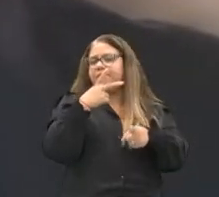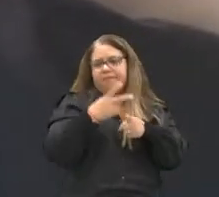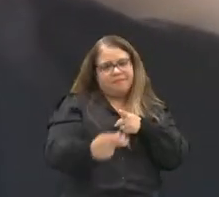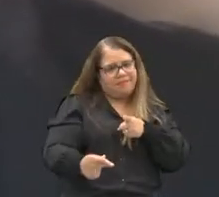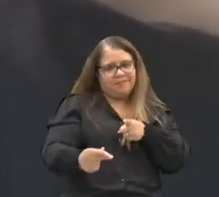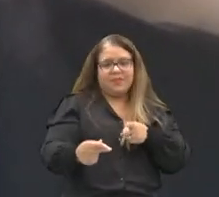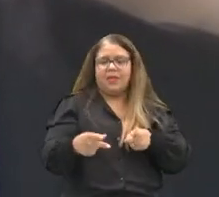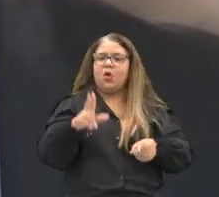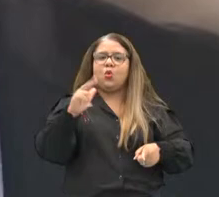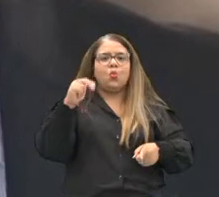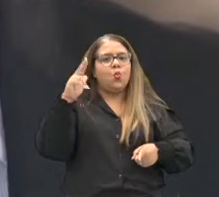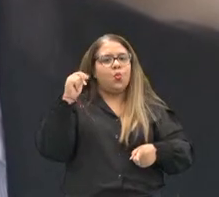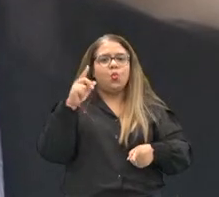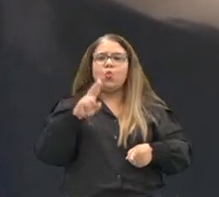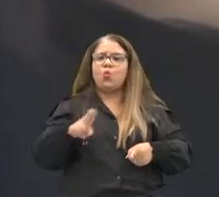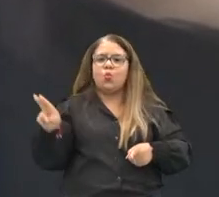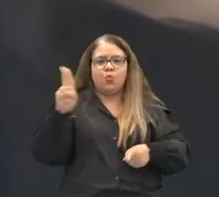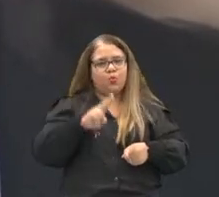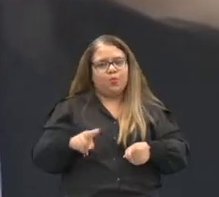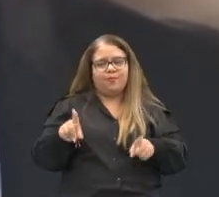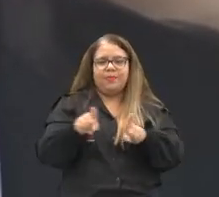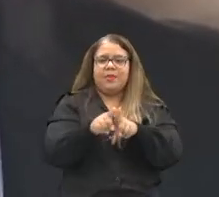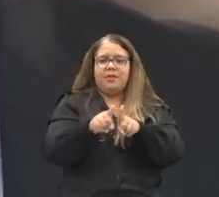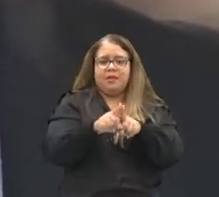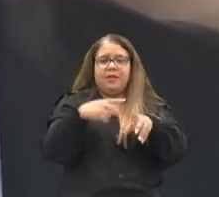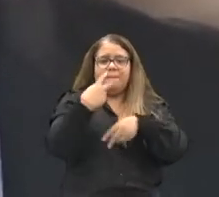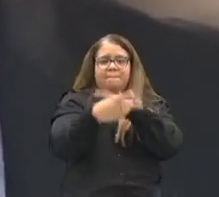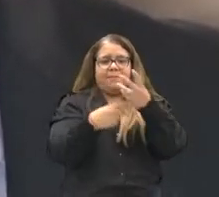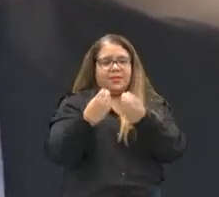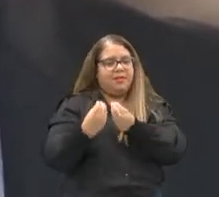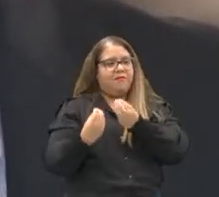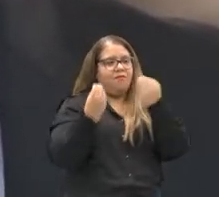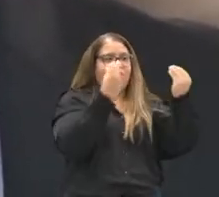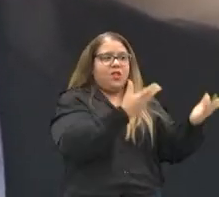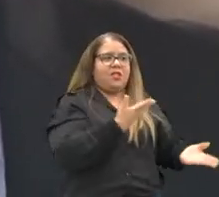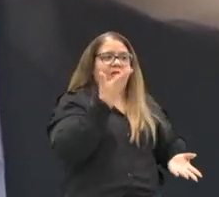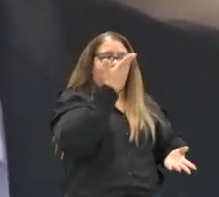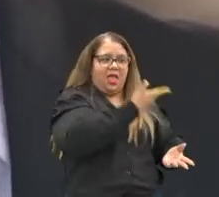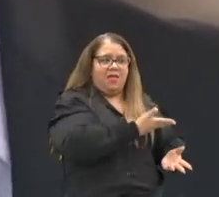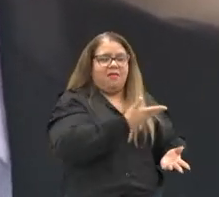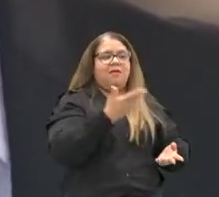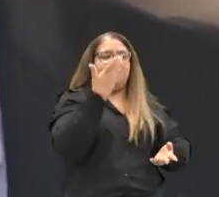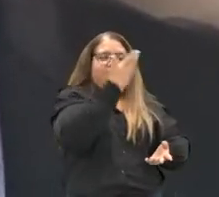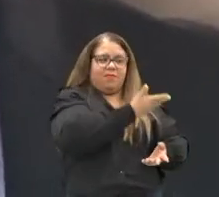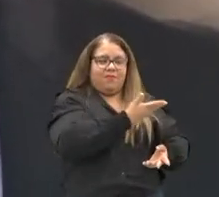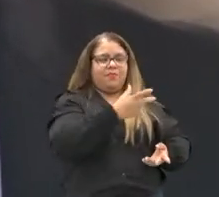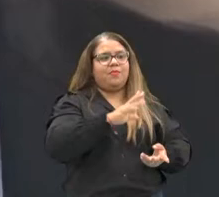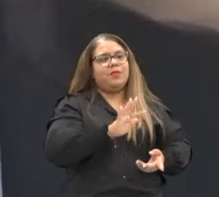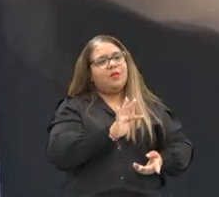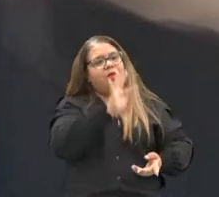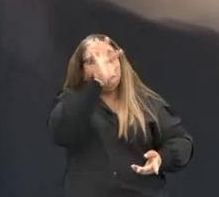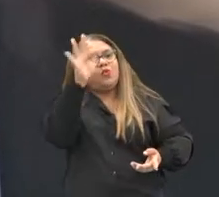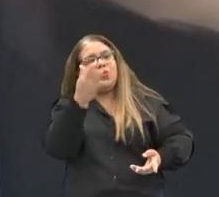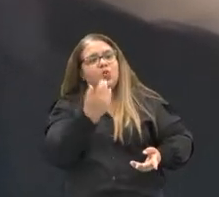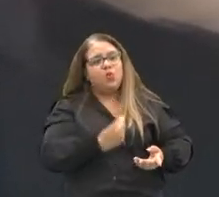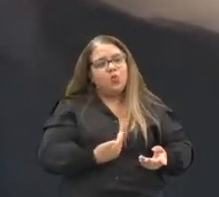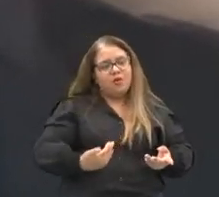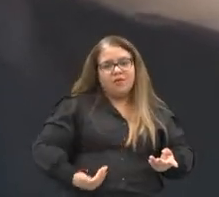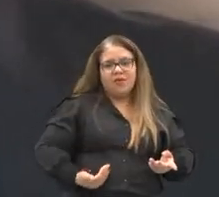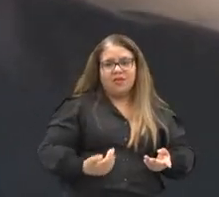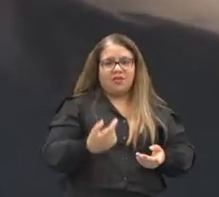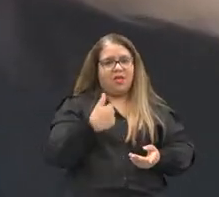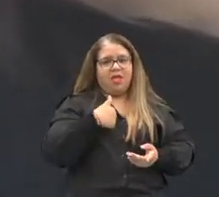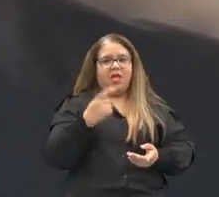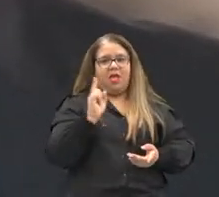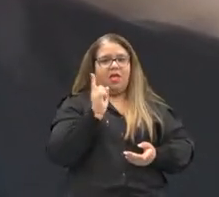caneta nunca foi ocupada. Vou lhe dar de presente para você, para que você, quando for governador daqui a uns anos, eu não vou estar